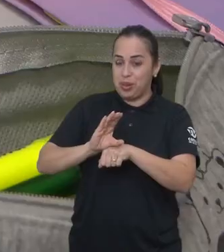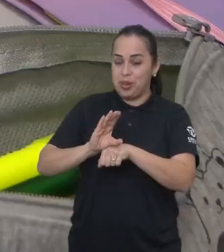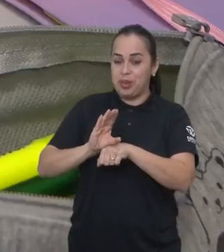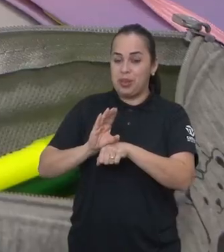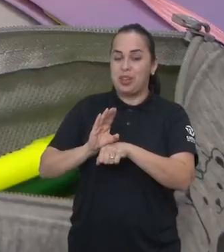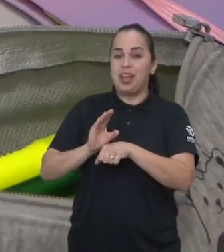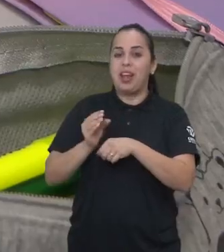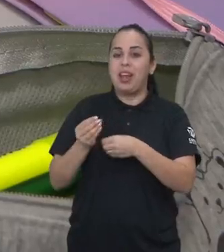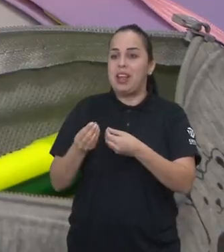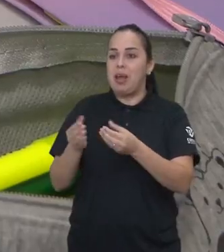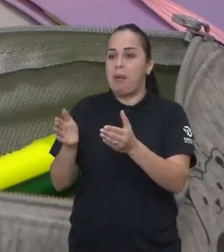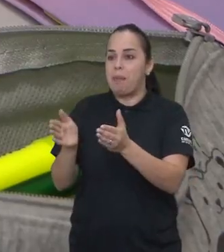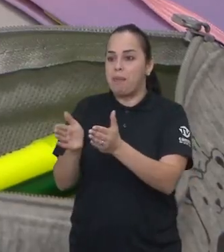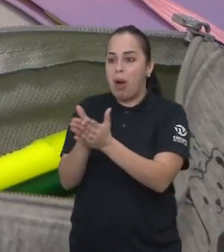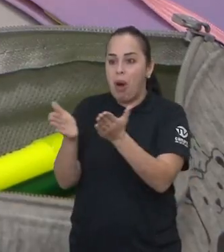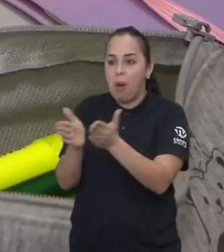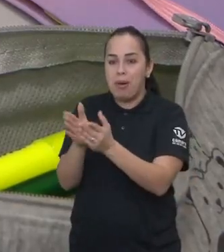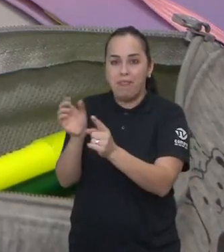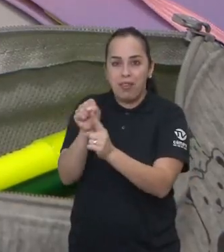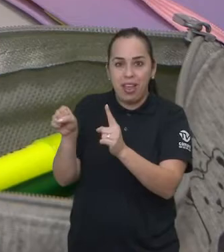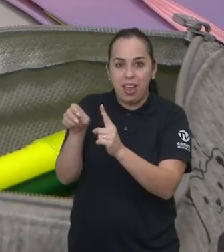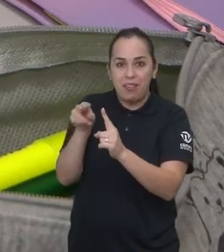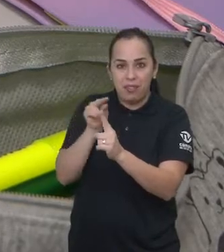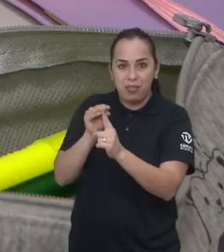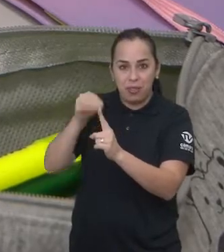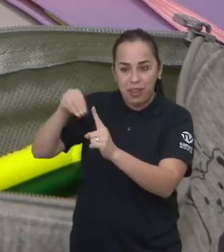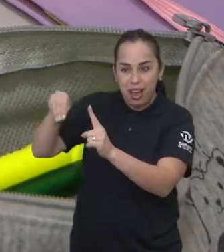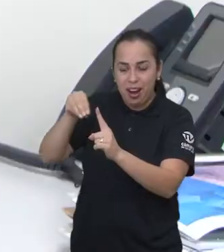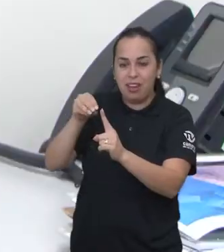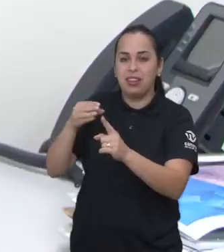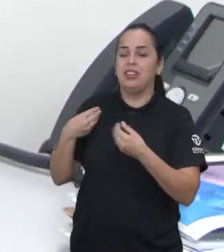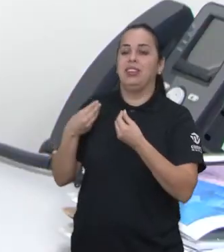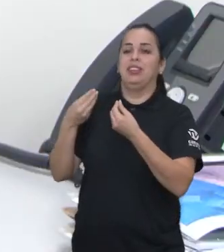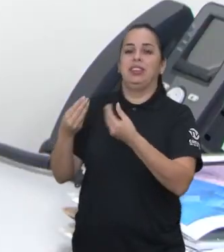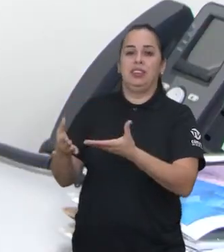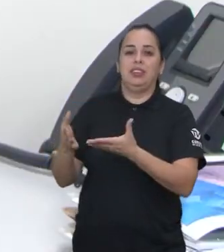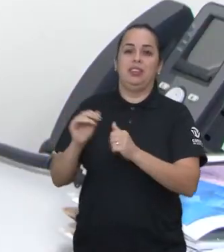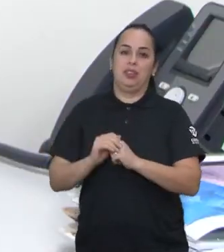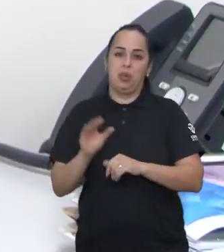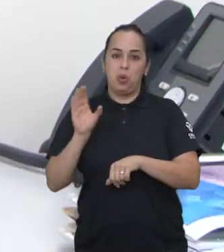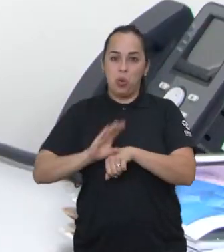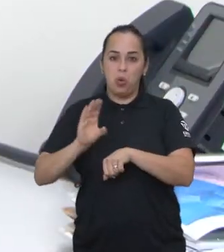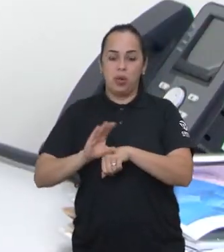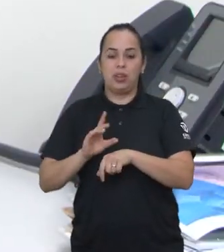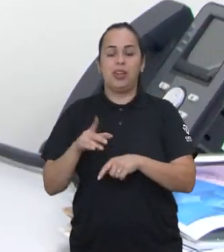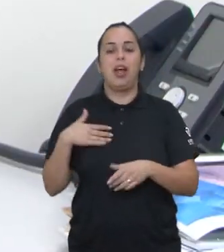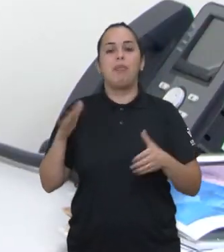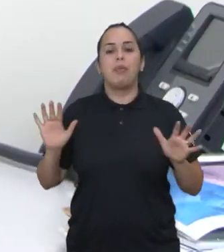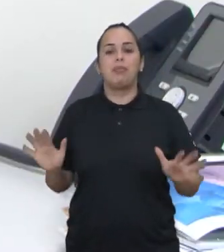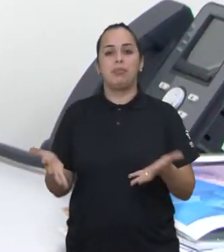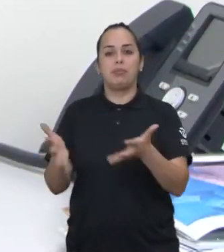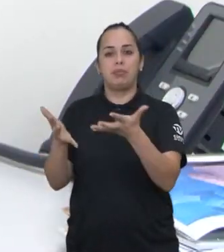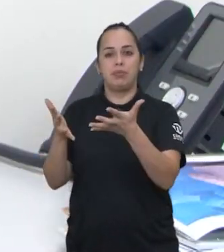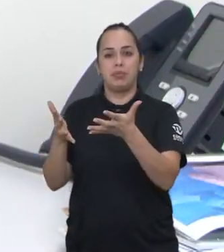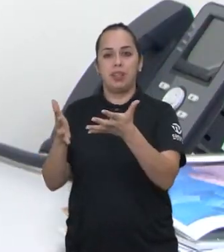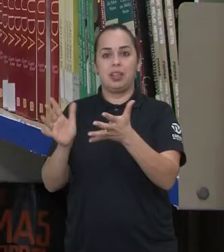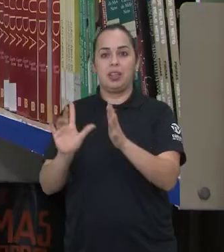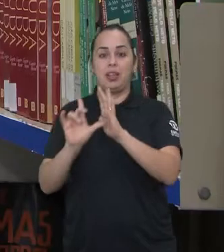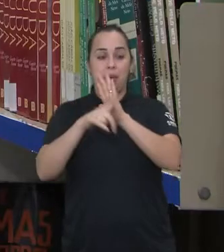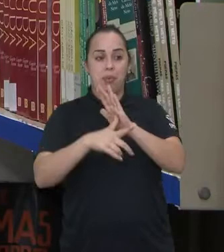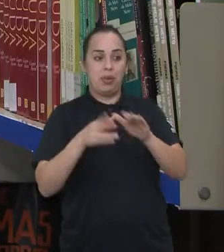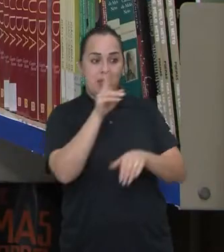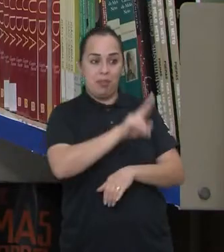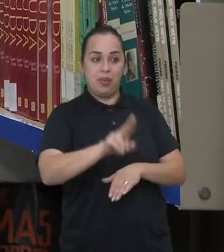pré-vestibular voltado para atender pessoas de baixa renda em São José para o parlamentar essa iniciativa é uma forma de